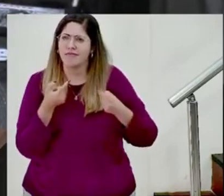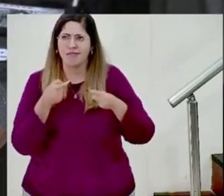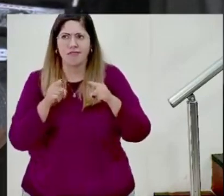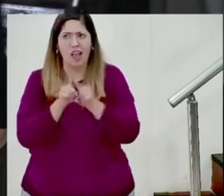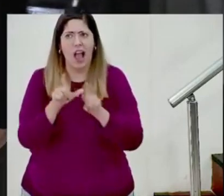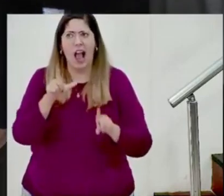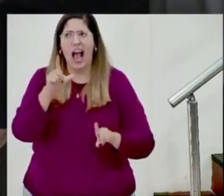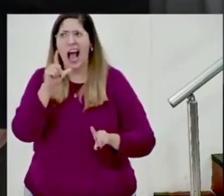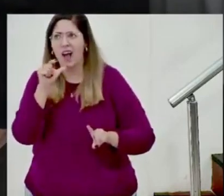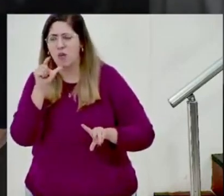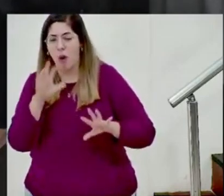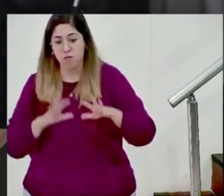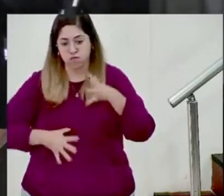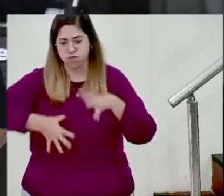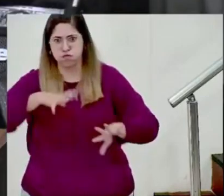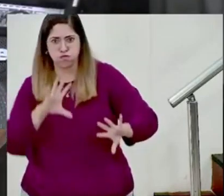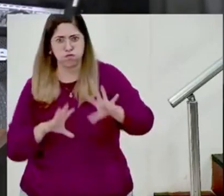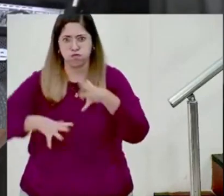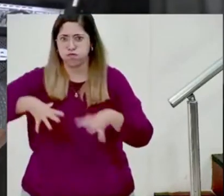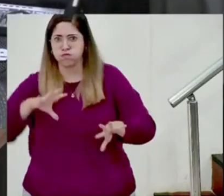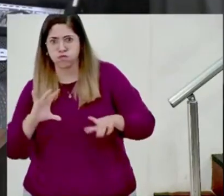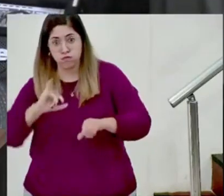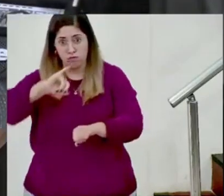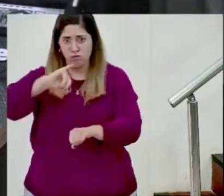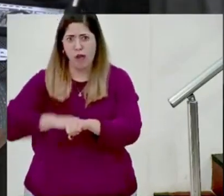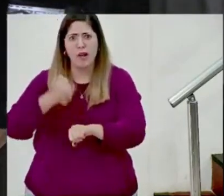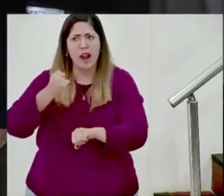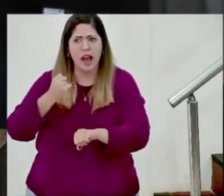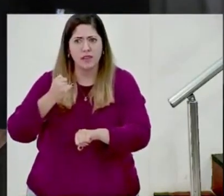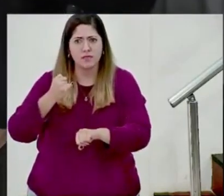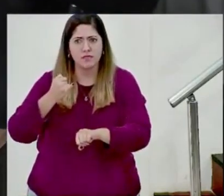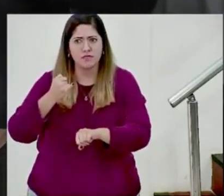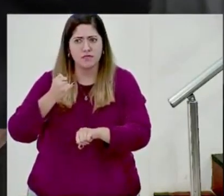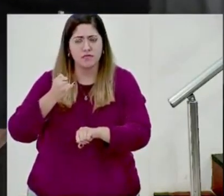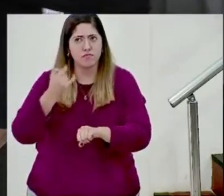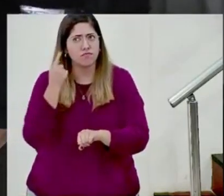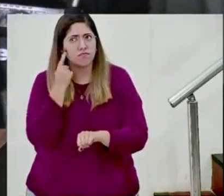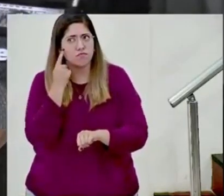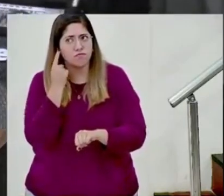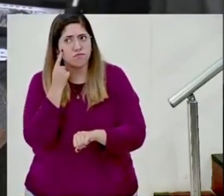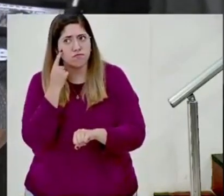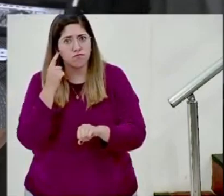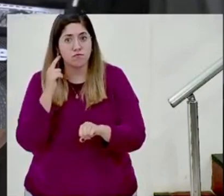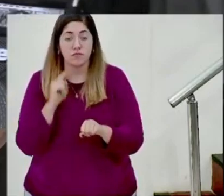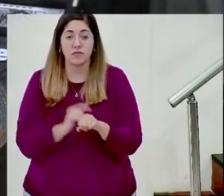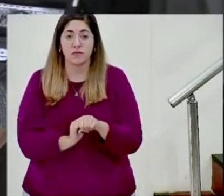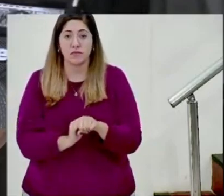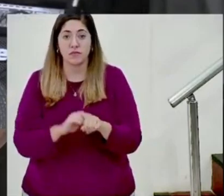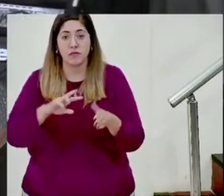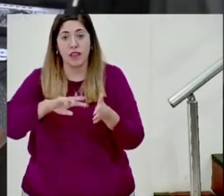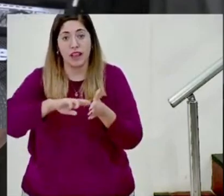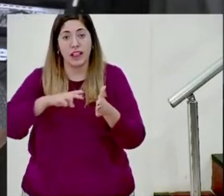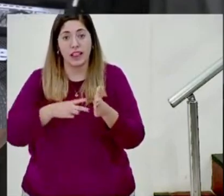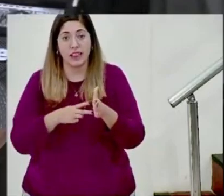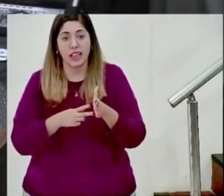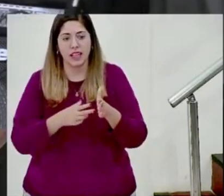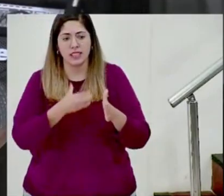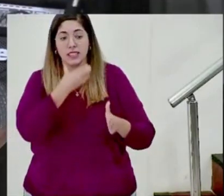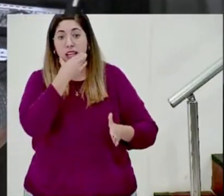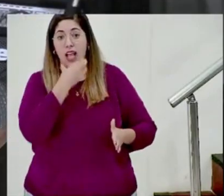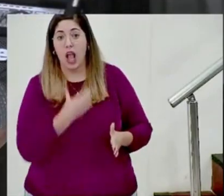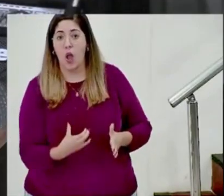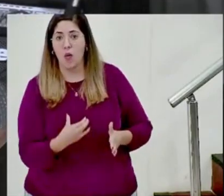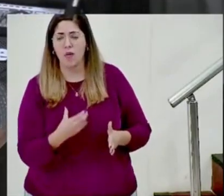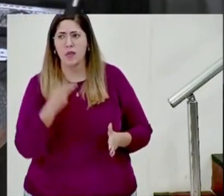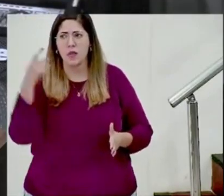que tumultua e espumeja em Jerusalém. Que água é essa? João Calvino, comentando os Salmos, diz: eu entendo que essas águas são as